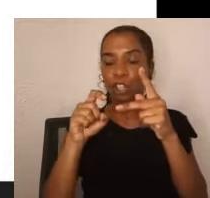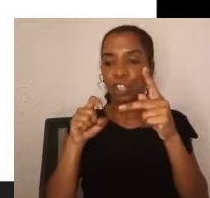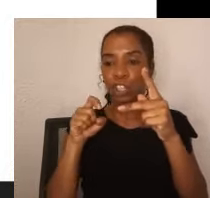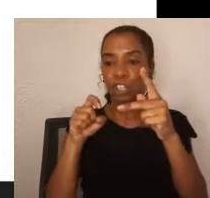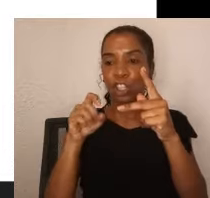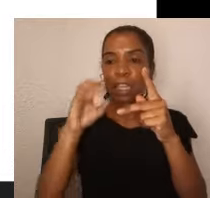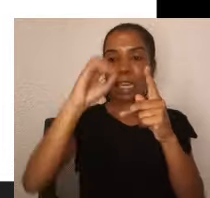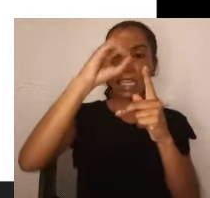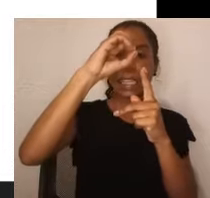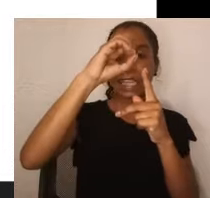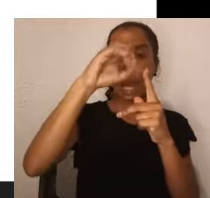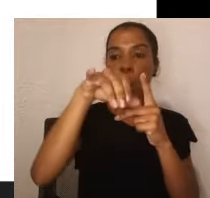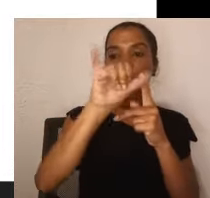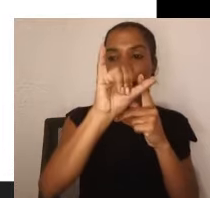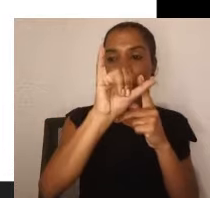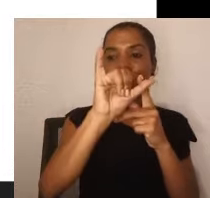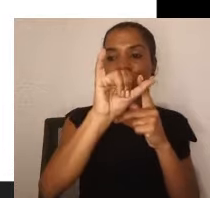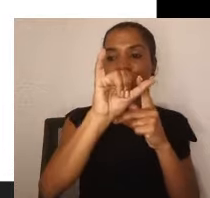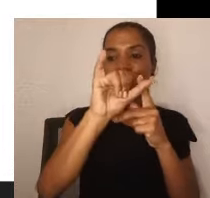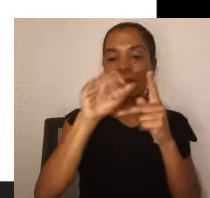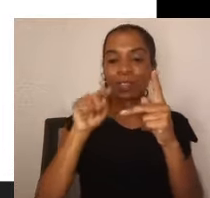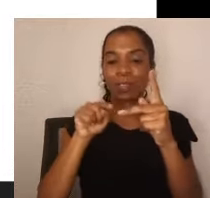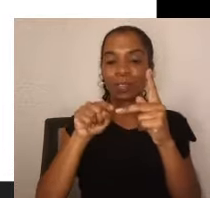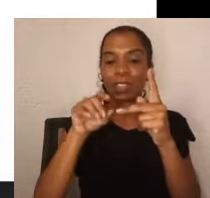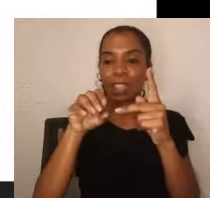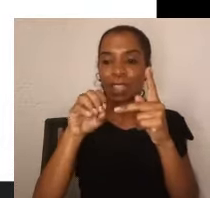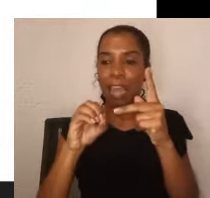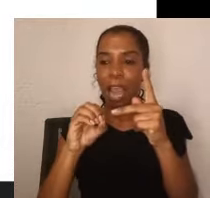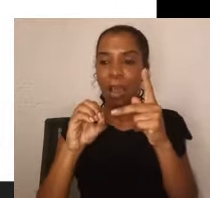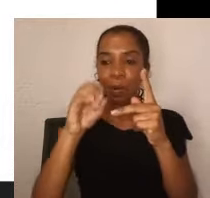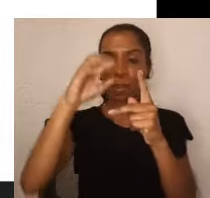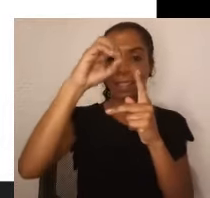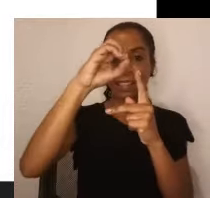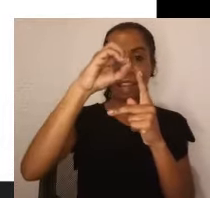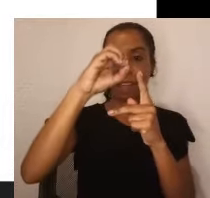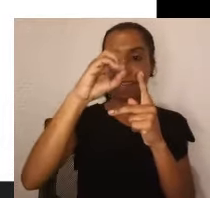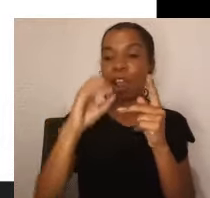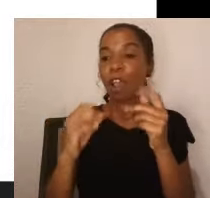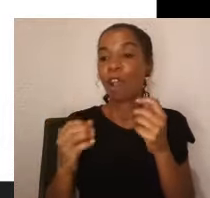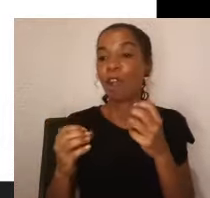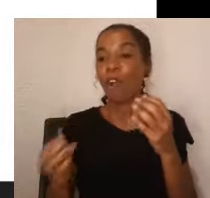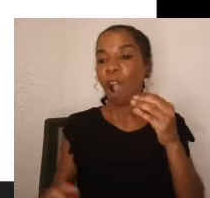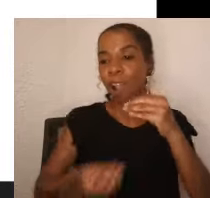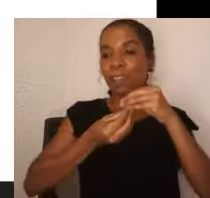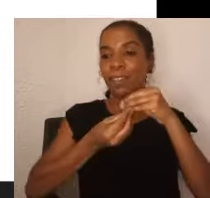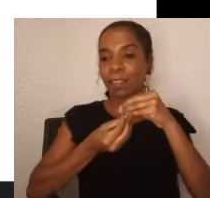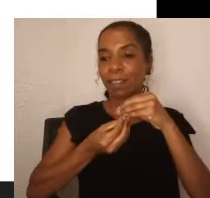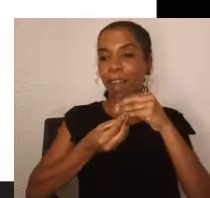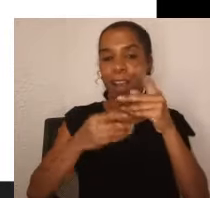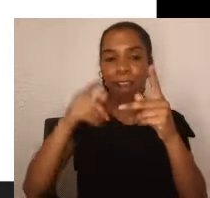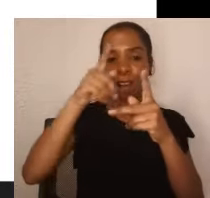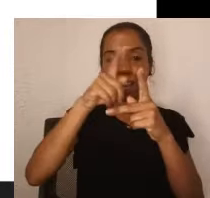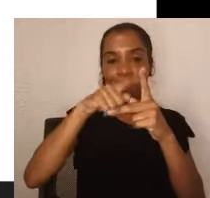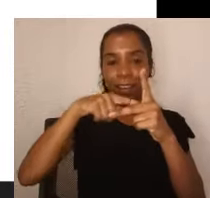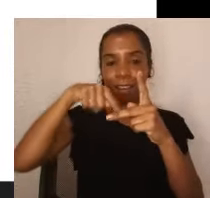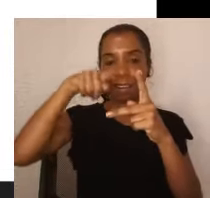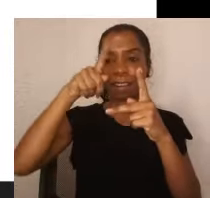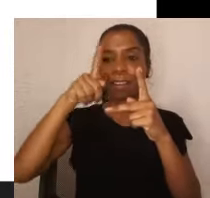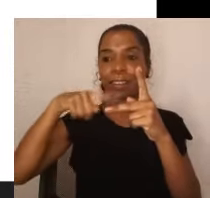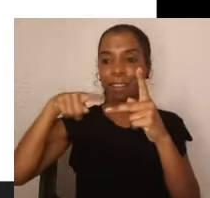estou acrescentando esse ponto aqui ao gráfico, né? Bom, agora